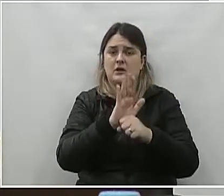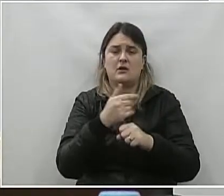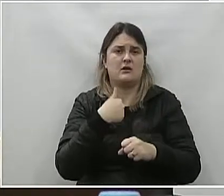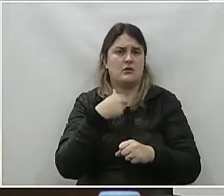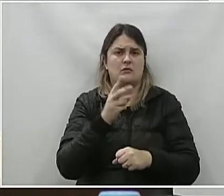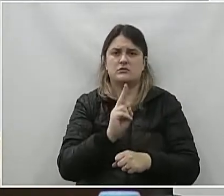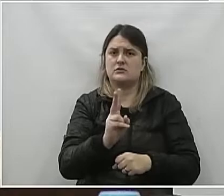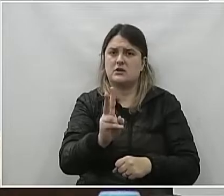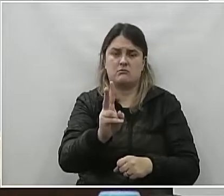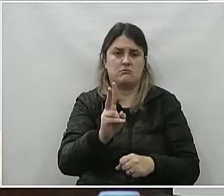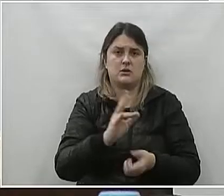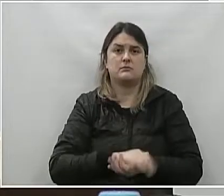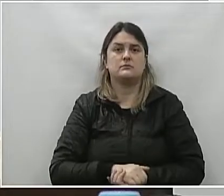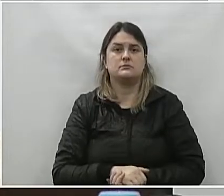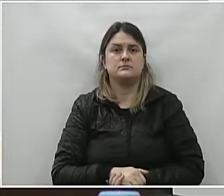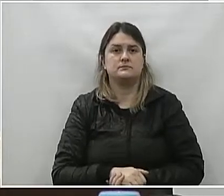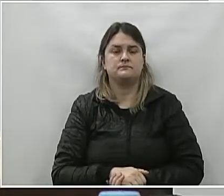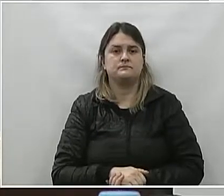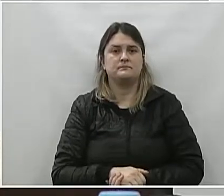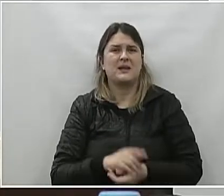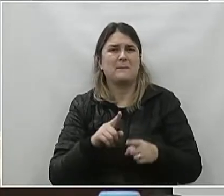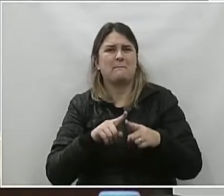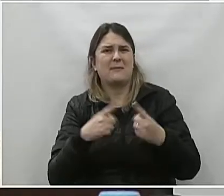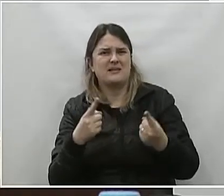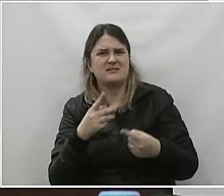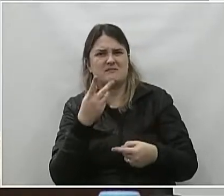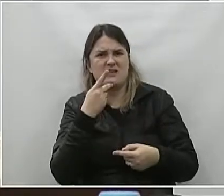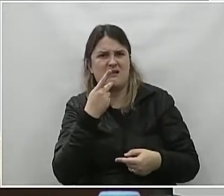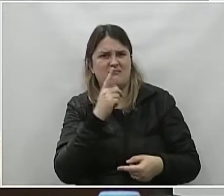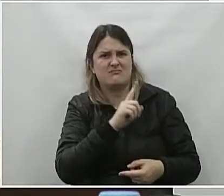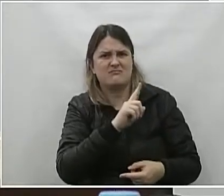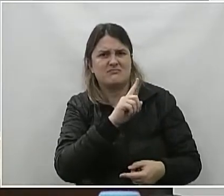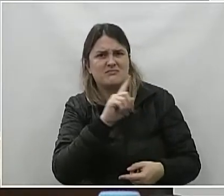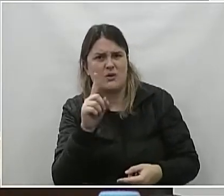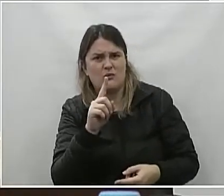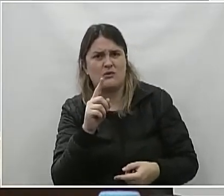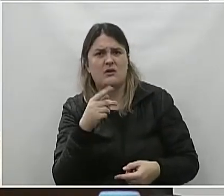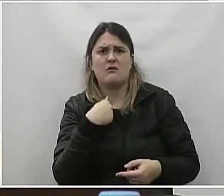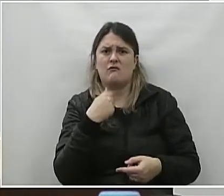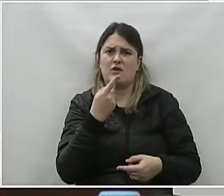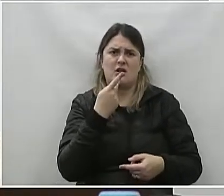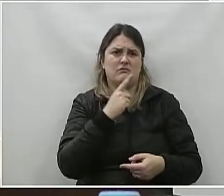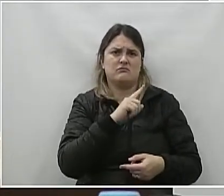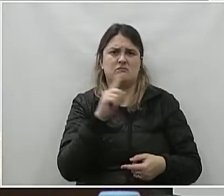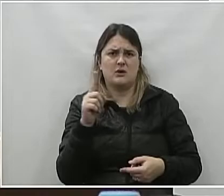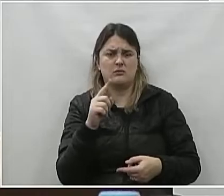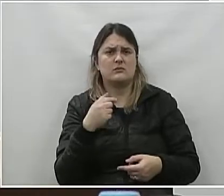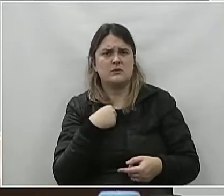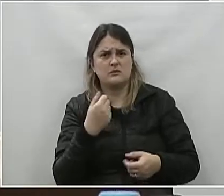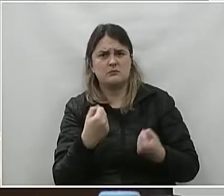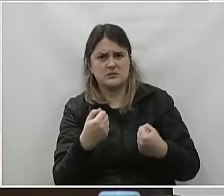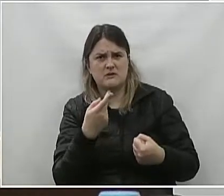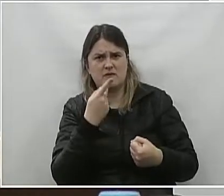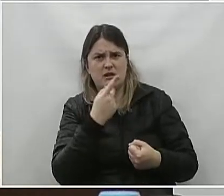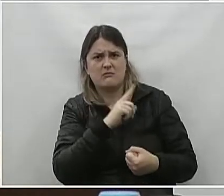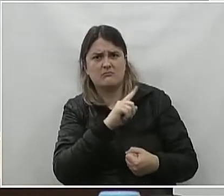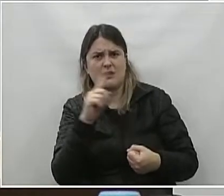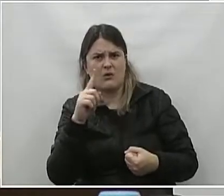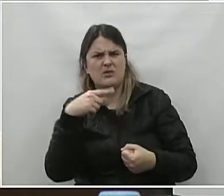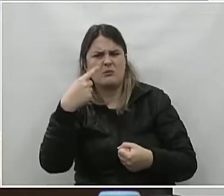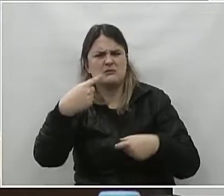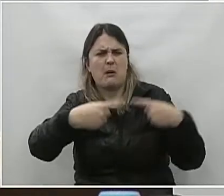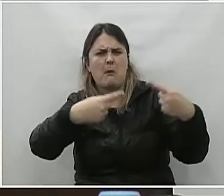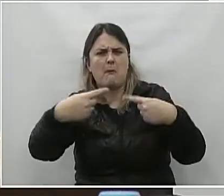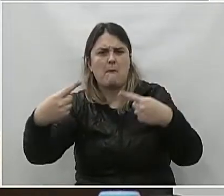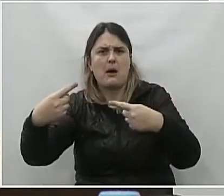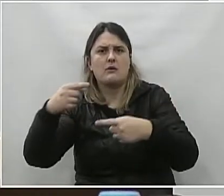coloquei as pessoas que me procuraram. Só que se tiver que dizer não, eu vou dizer não. Eu prefiro dizer um não que gere discussão do